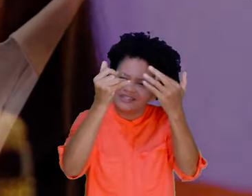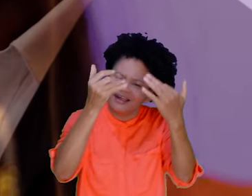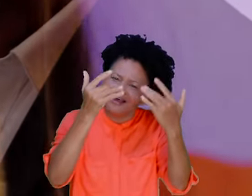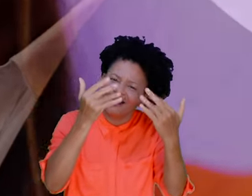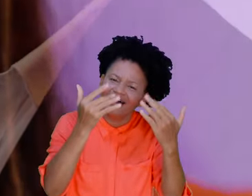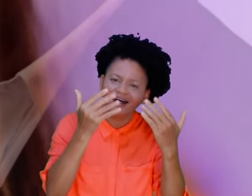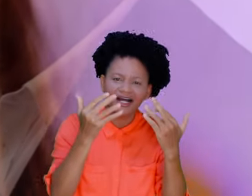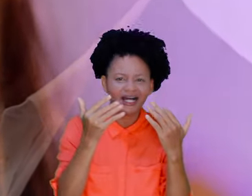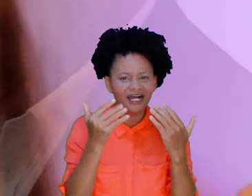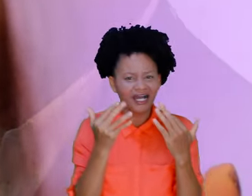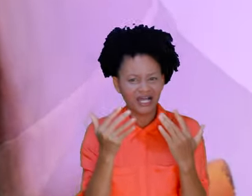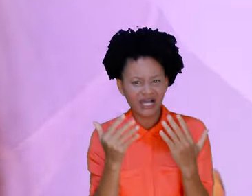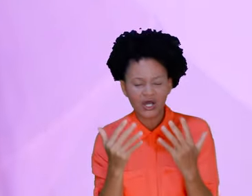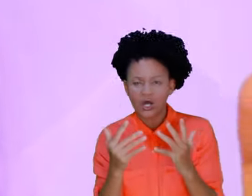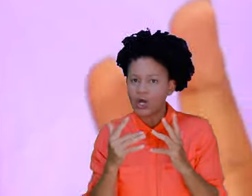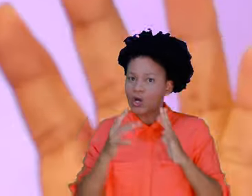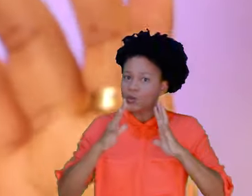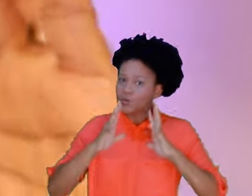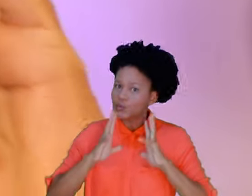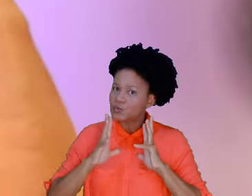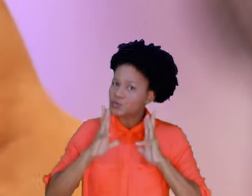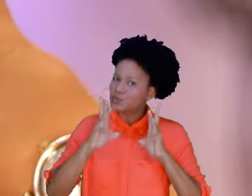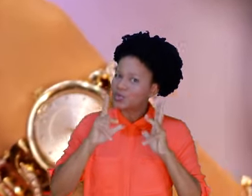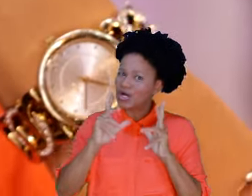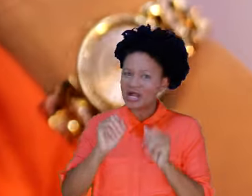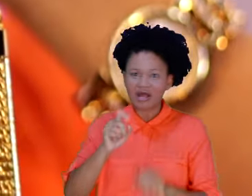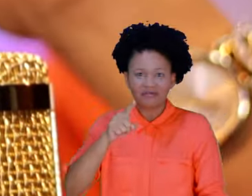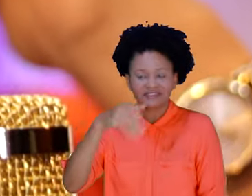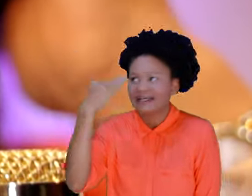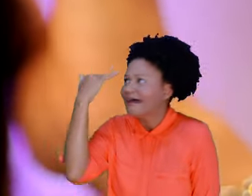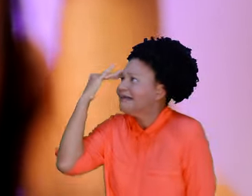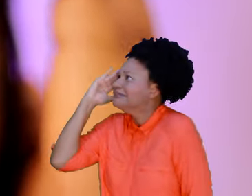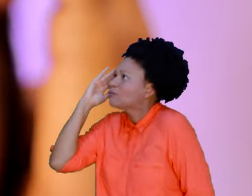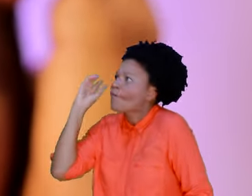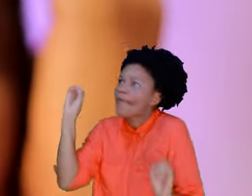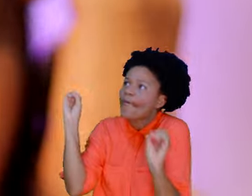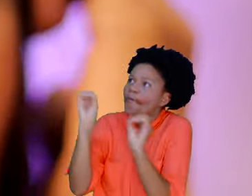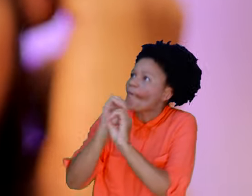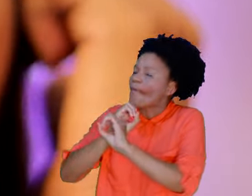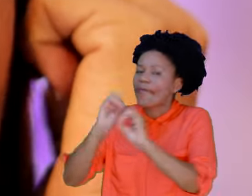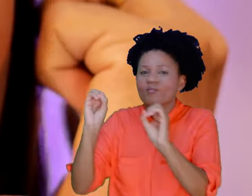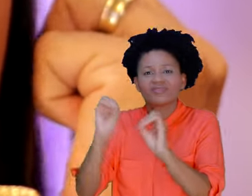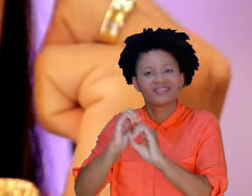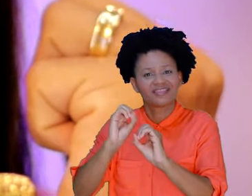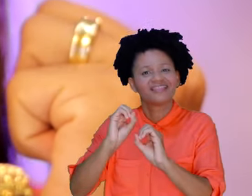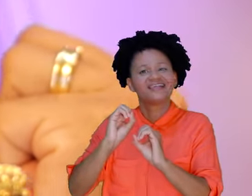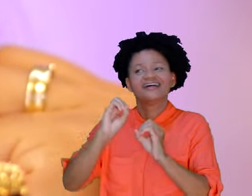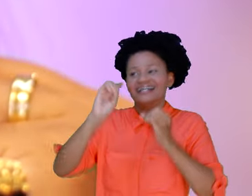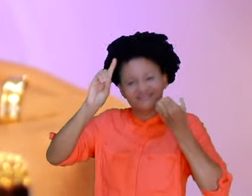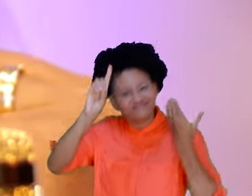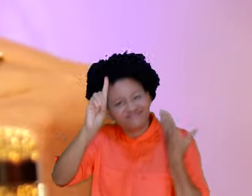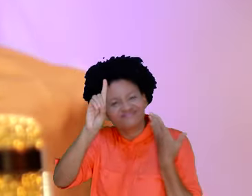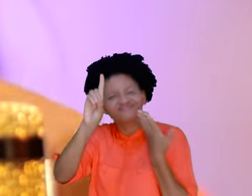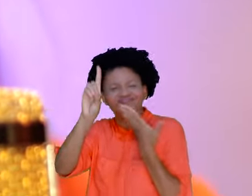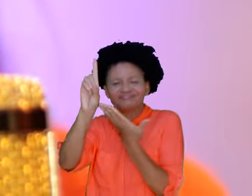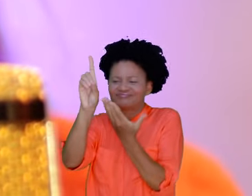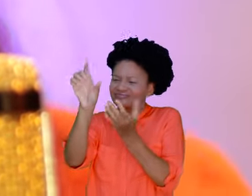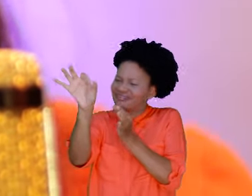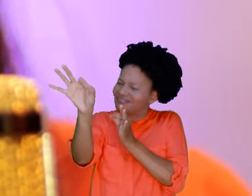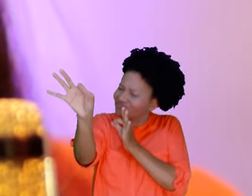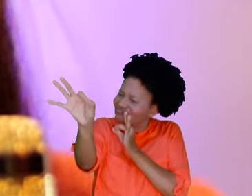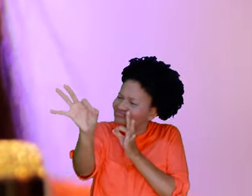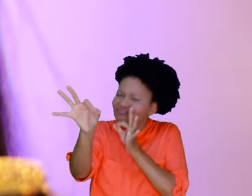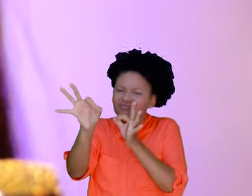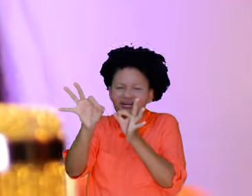explicar que tudo aquilo que não entendeu fui eu, fui